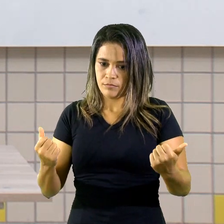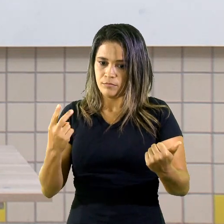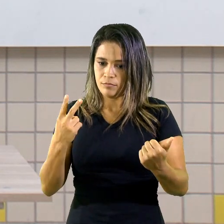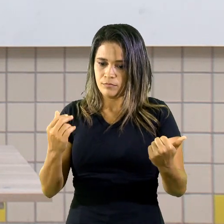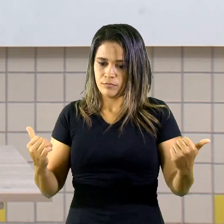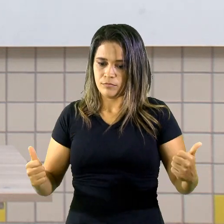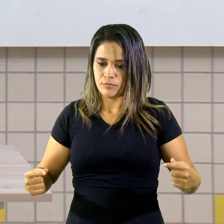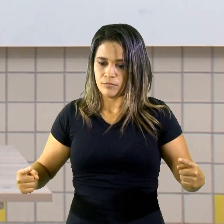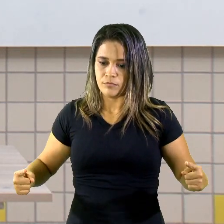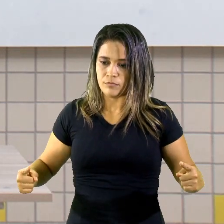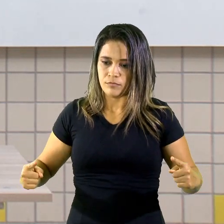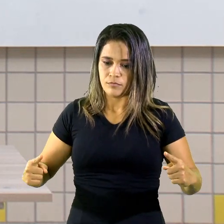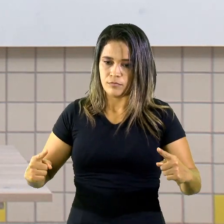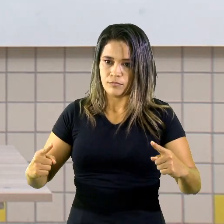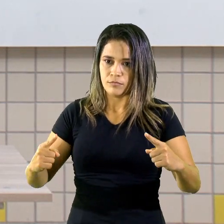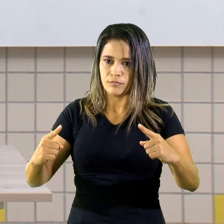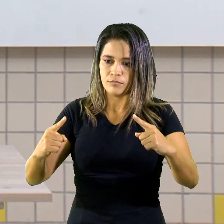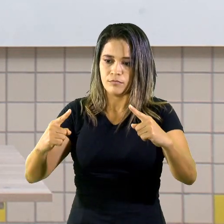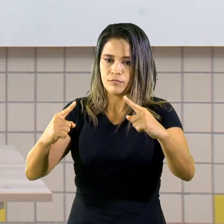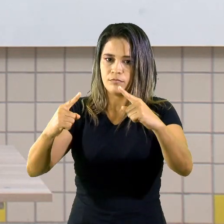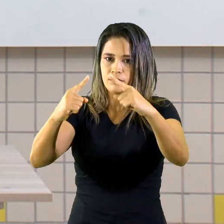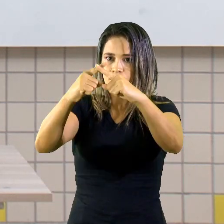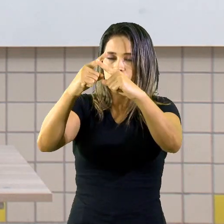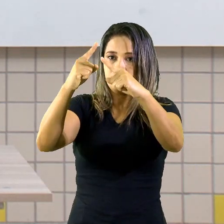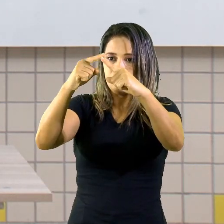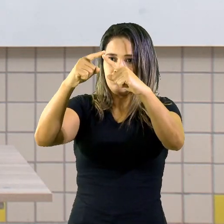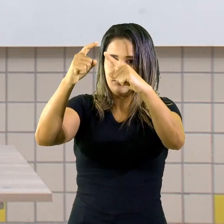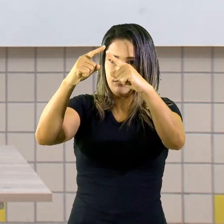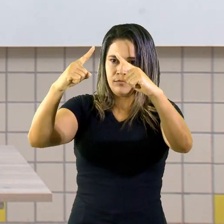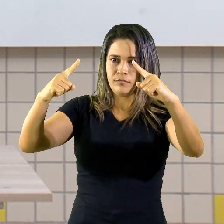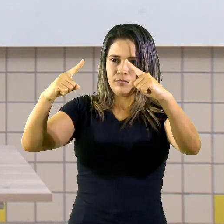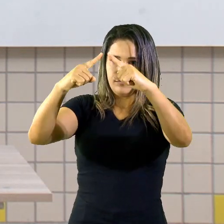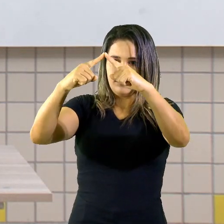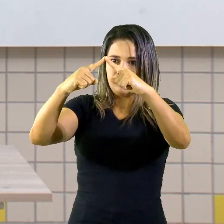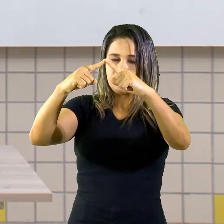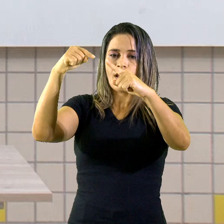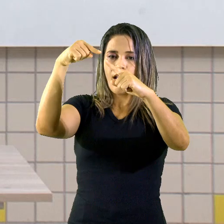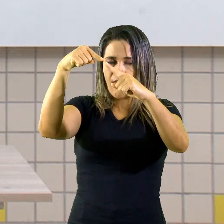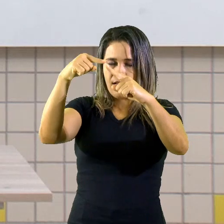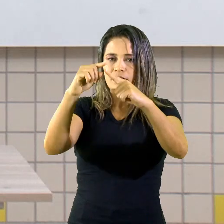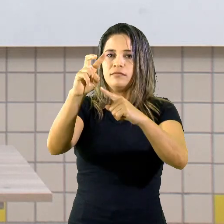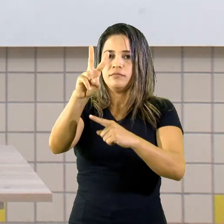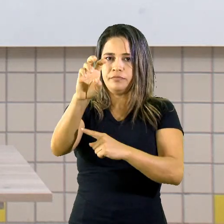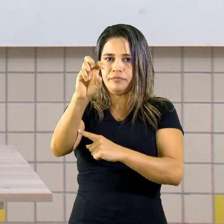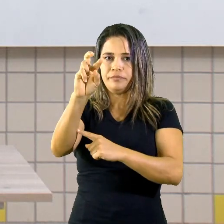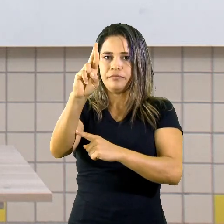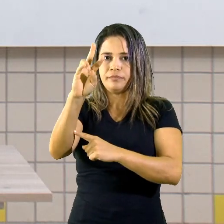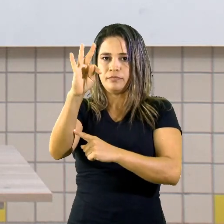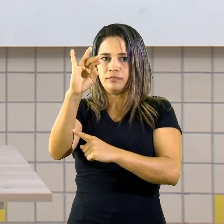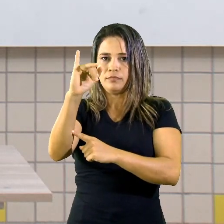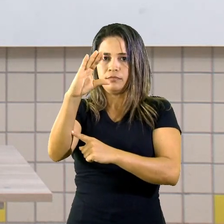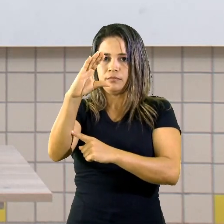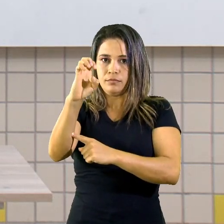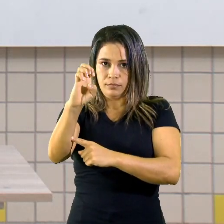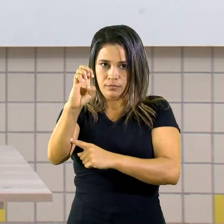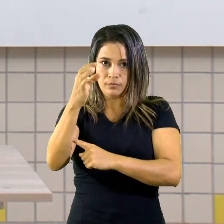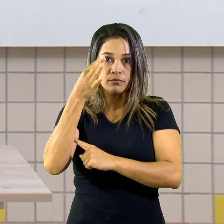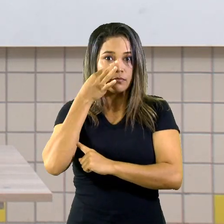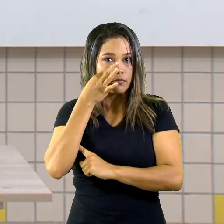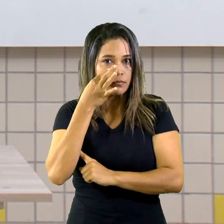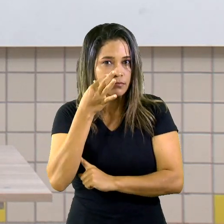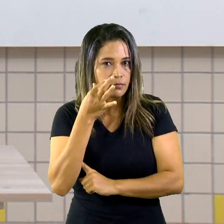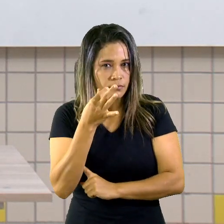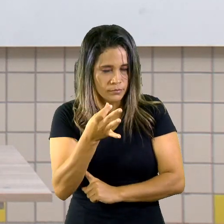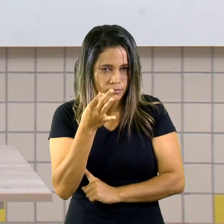se encontram, exatamente no ponto em que os dois se encontram, é que nós temos o vértice. Né? Então, olha, preste bem